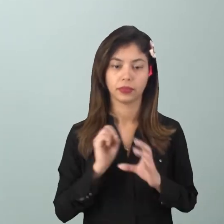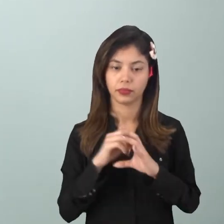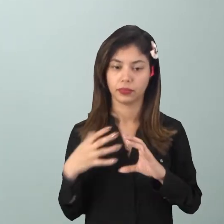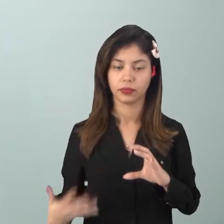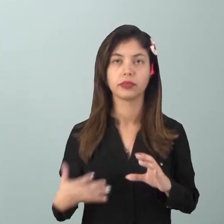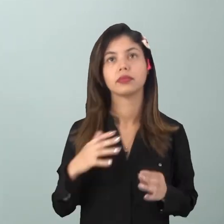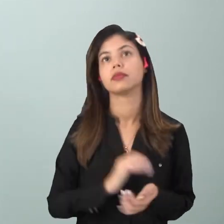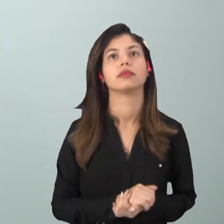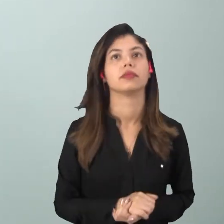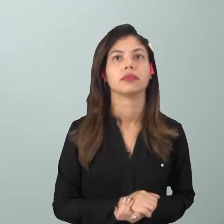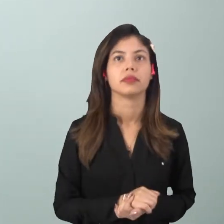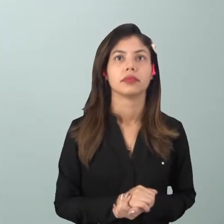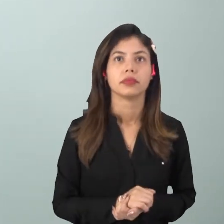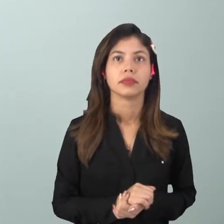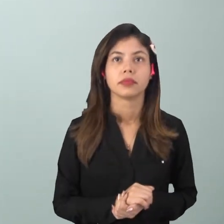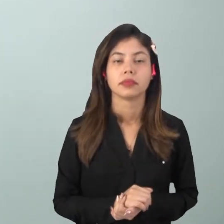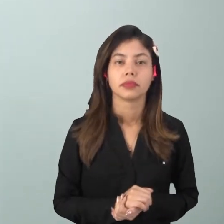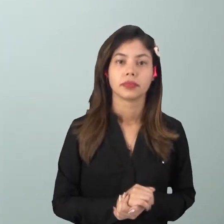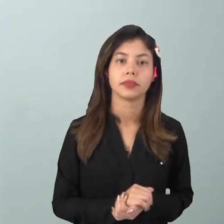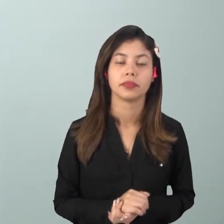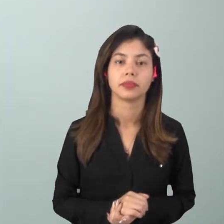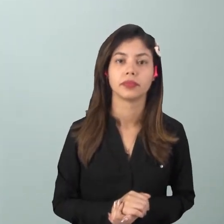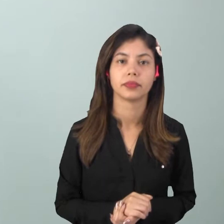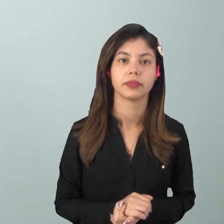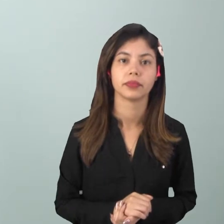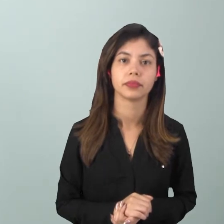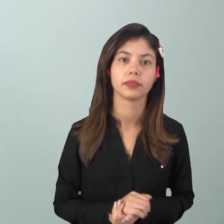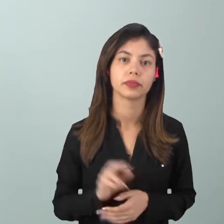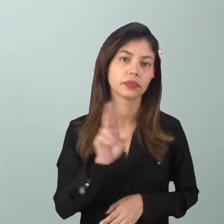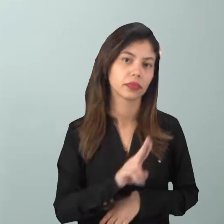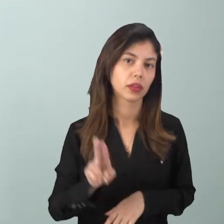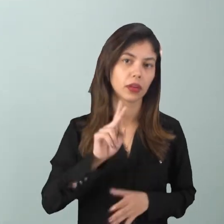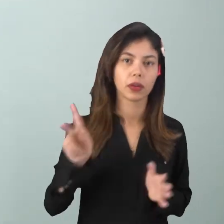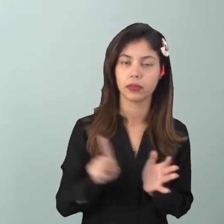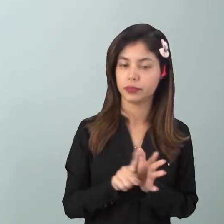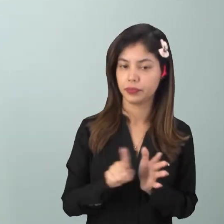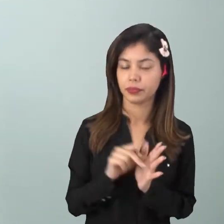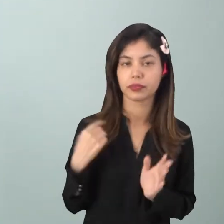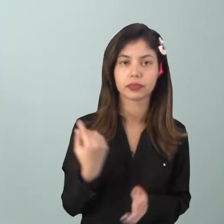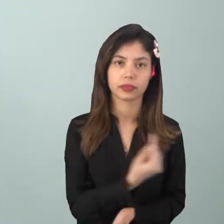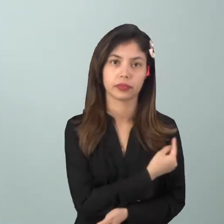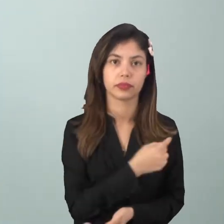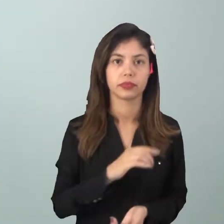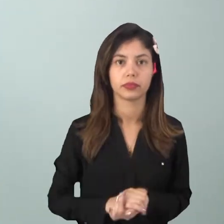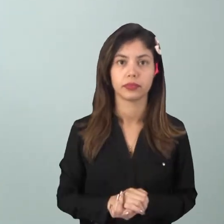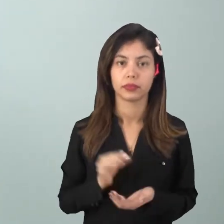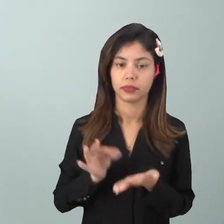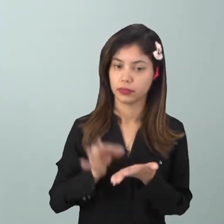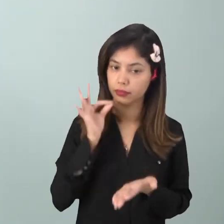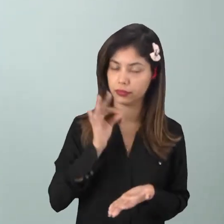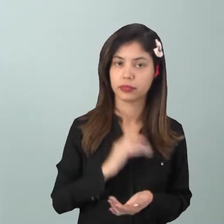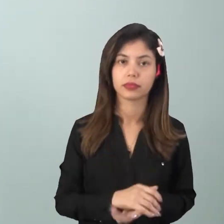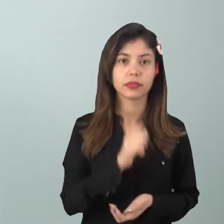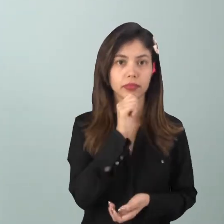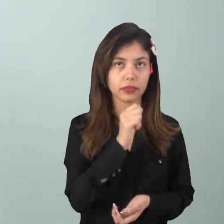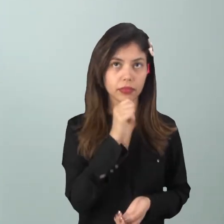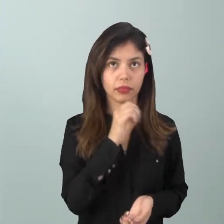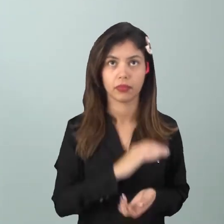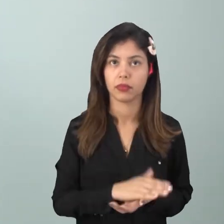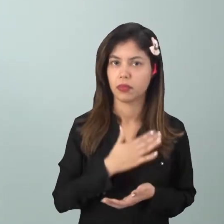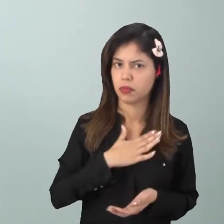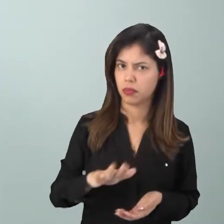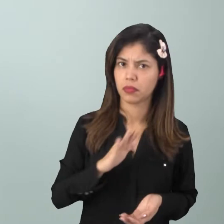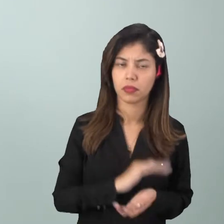essa característica de capim, mas ele, pelo menos, uma utilidade prática que nós sabemos, que ele serve para chá. Ainda que você não